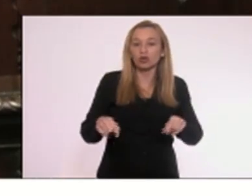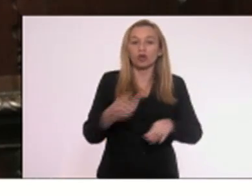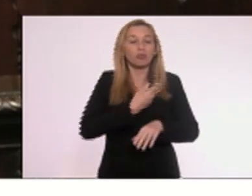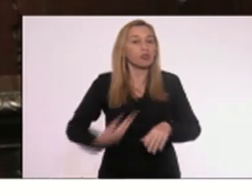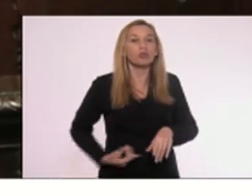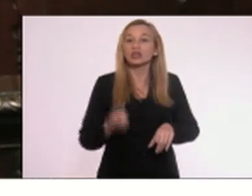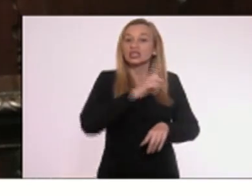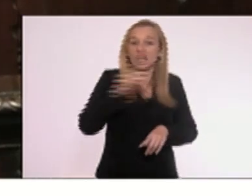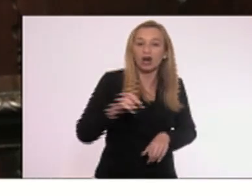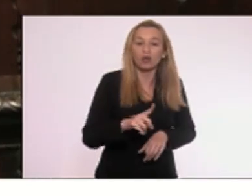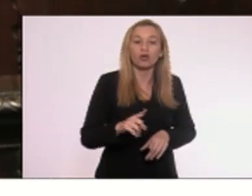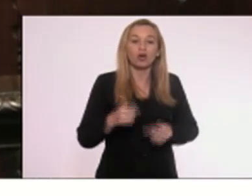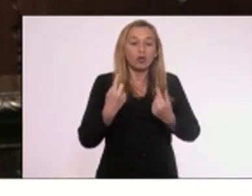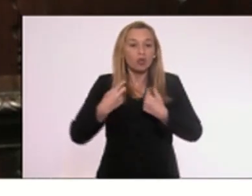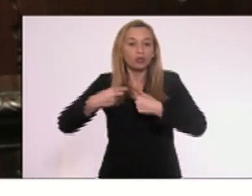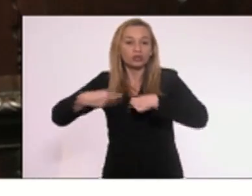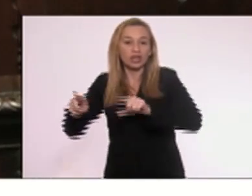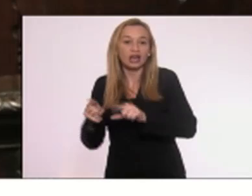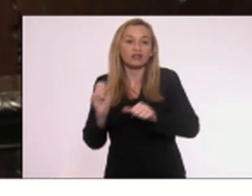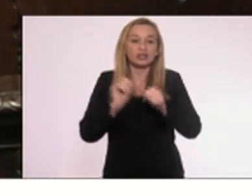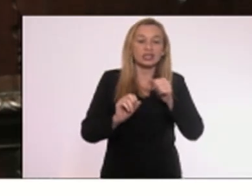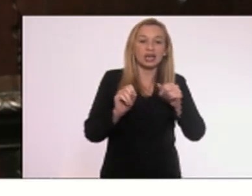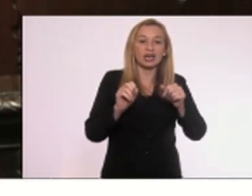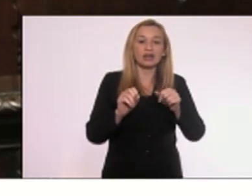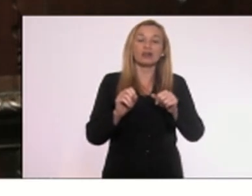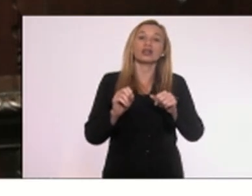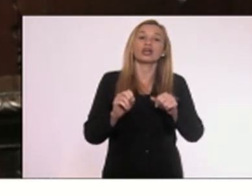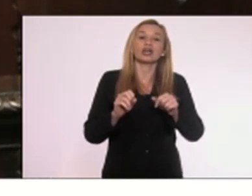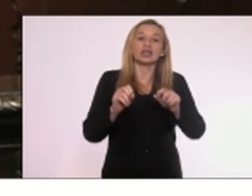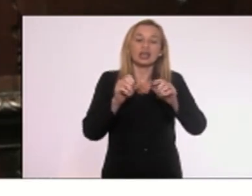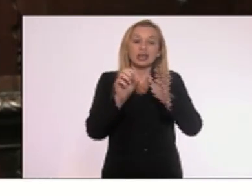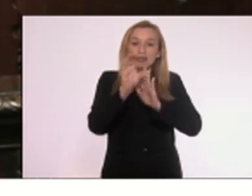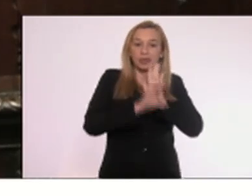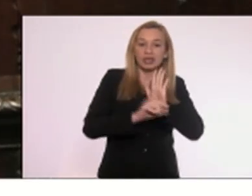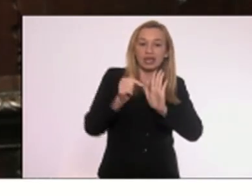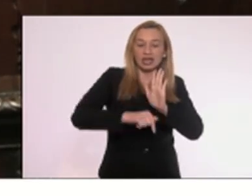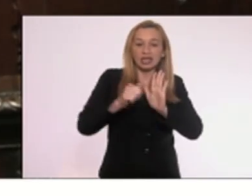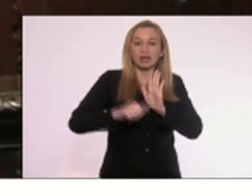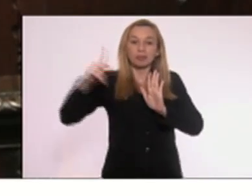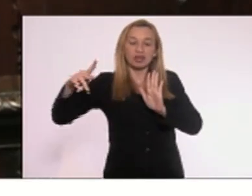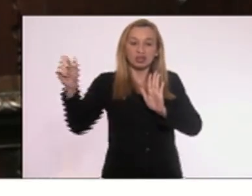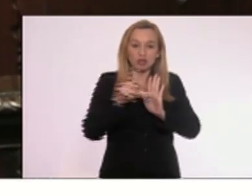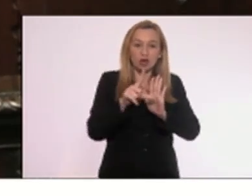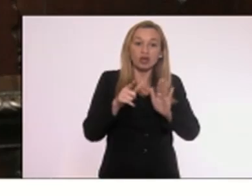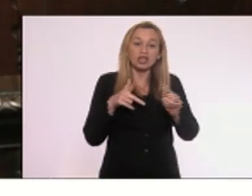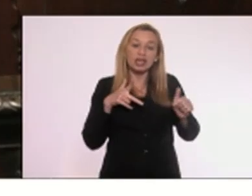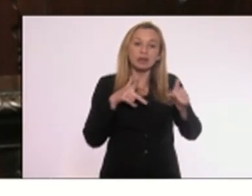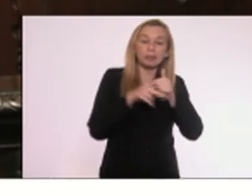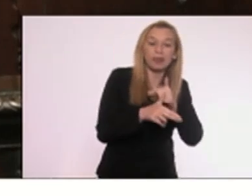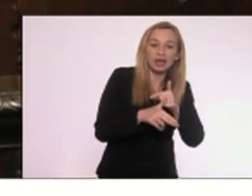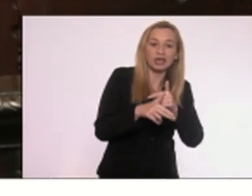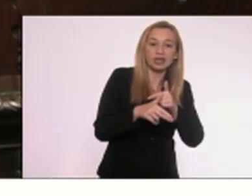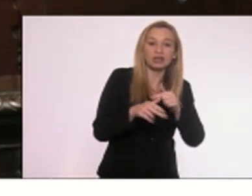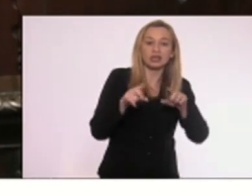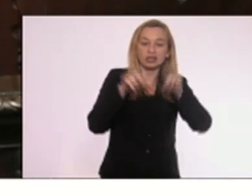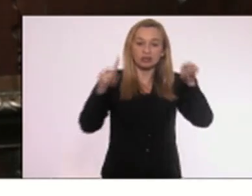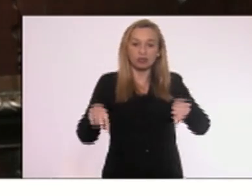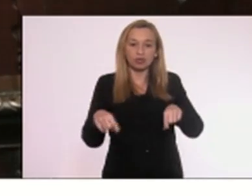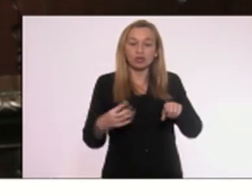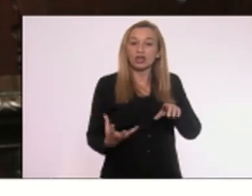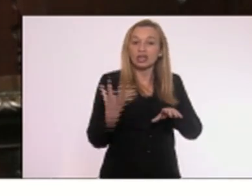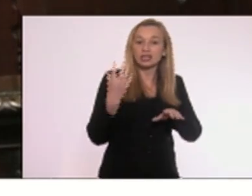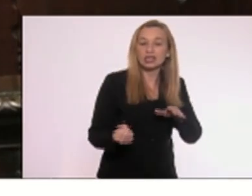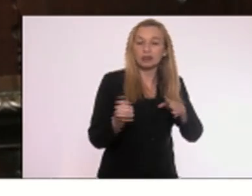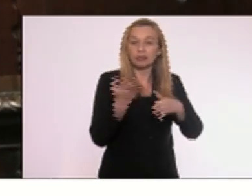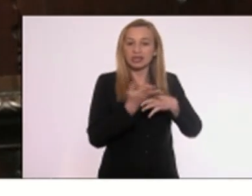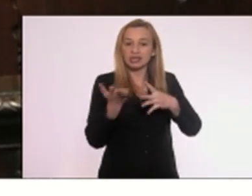Ao contrário, fizeram uma emenda aqui, emenda de autoria do PSOL, que impede que o servidor público receba parcelado o